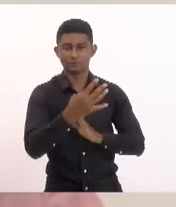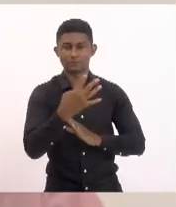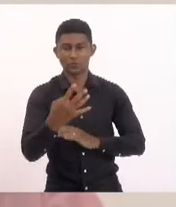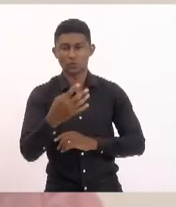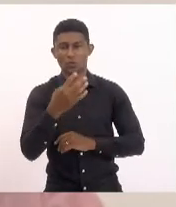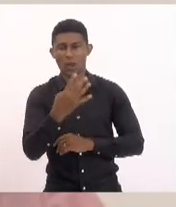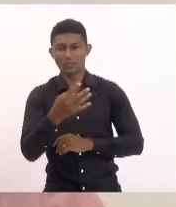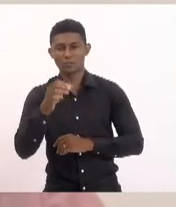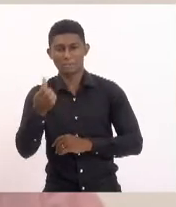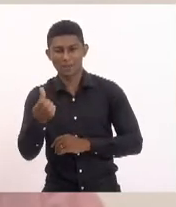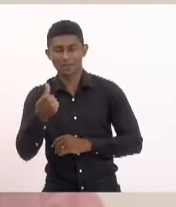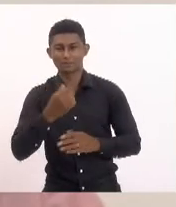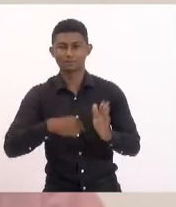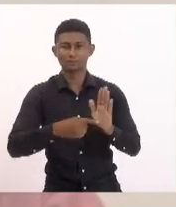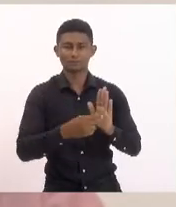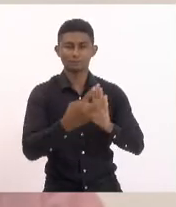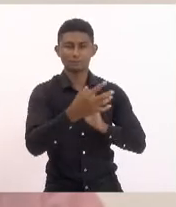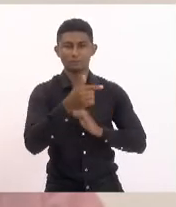3446/2020,